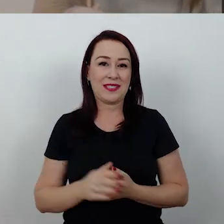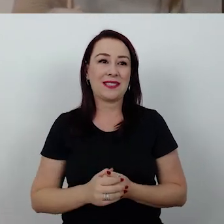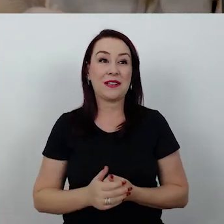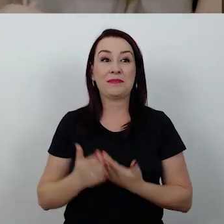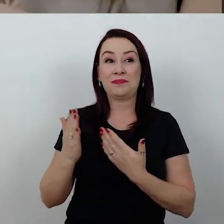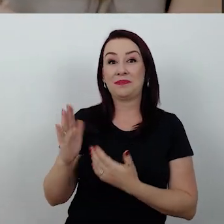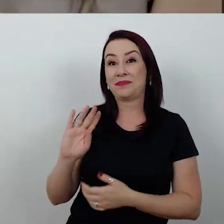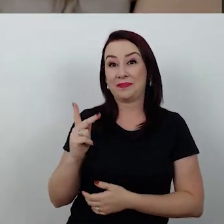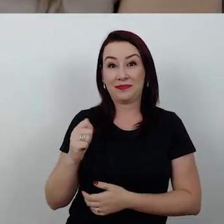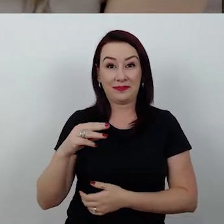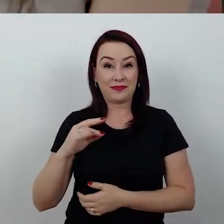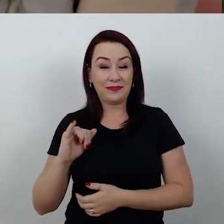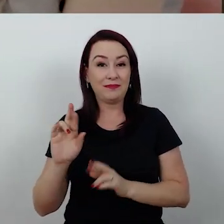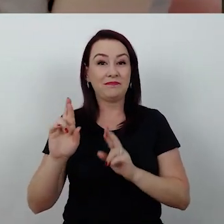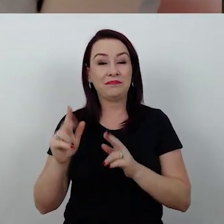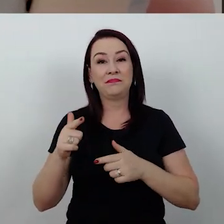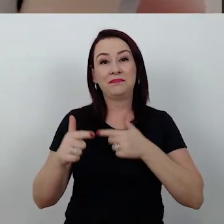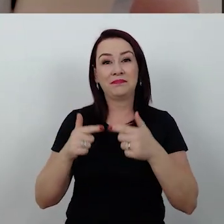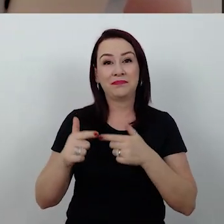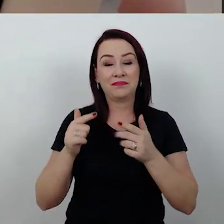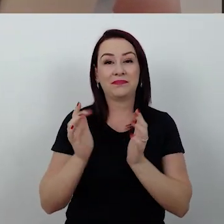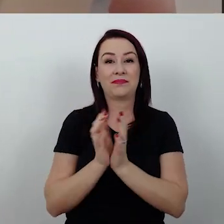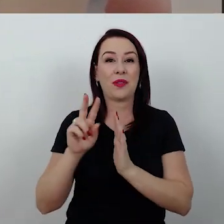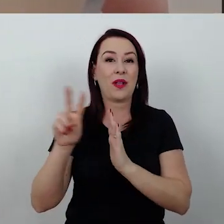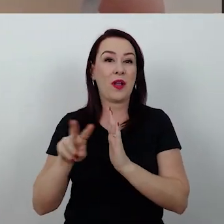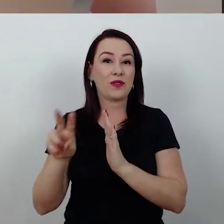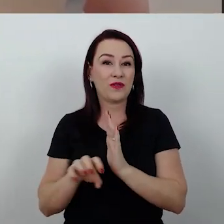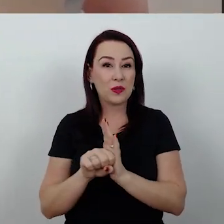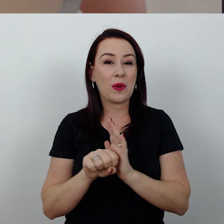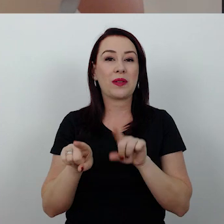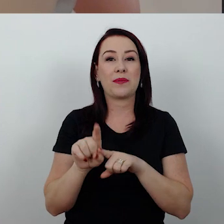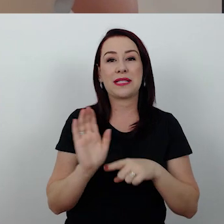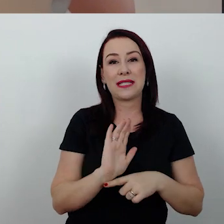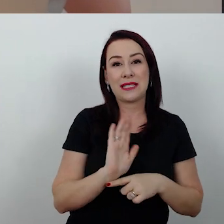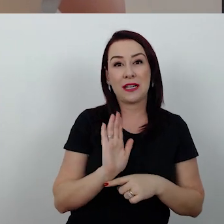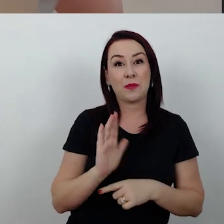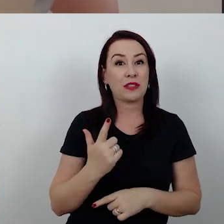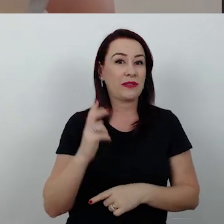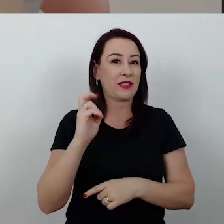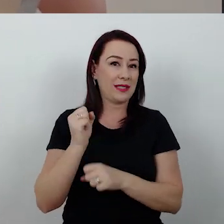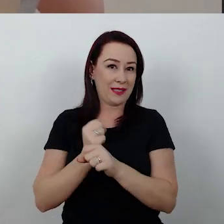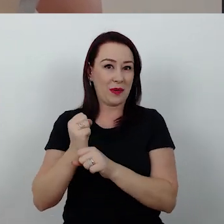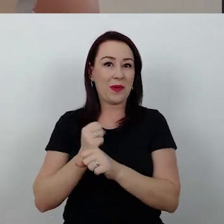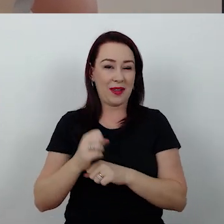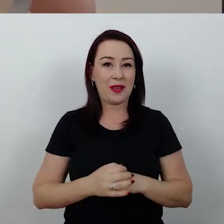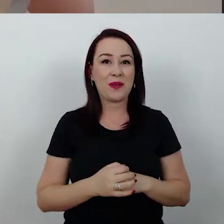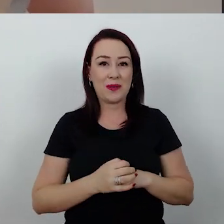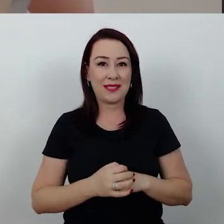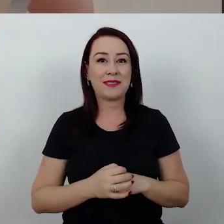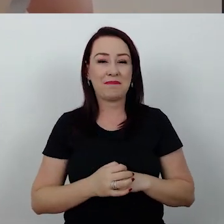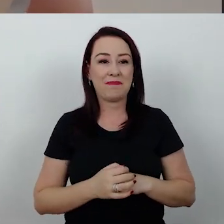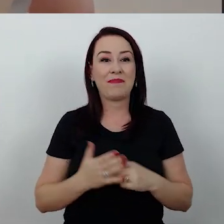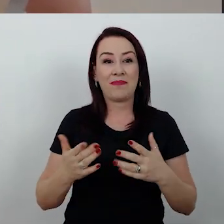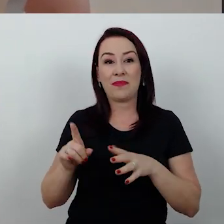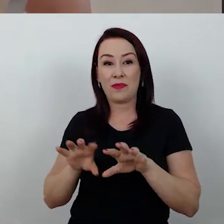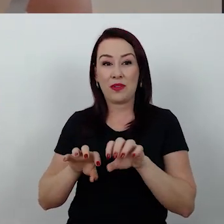Tami Vaz, né, sou produtora de cinema e audiovisual já há mais de 25 anos.